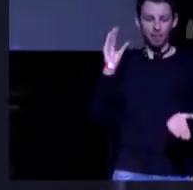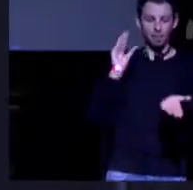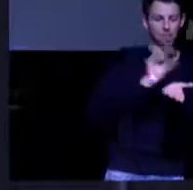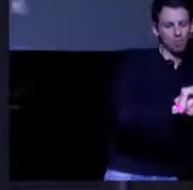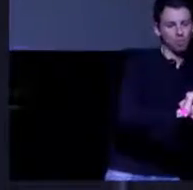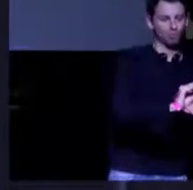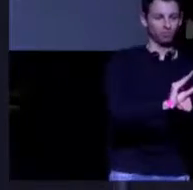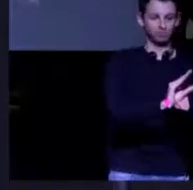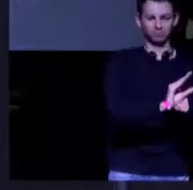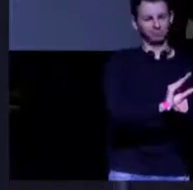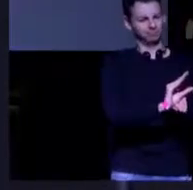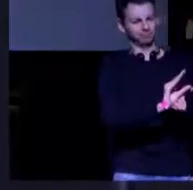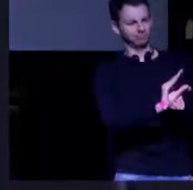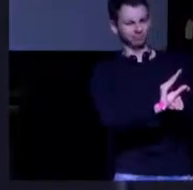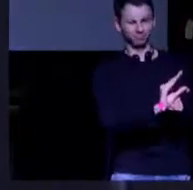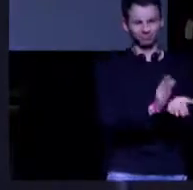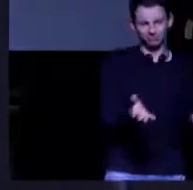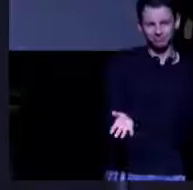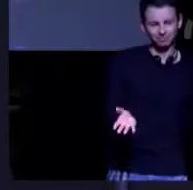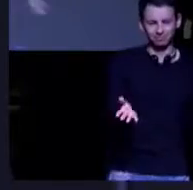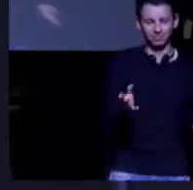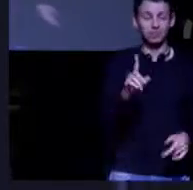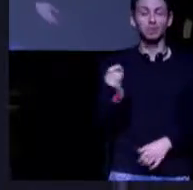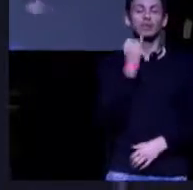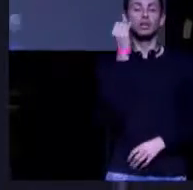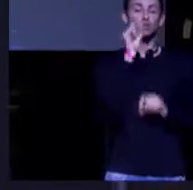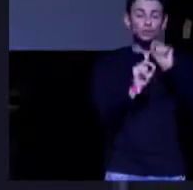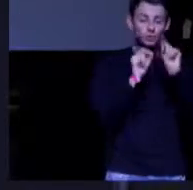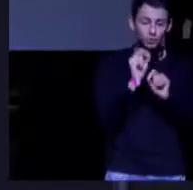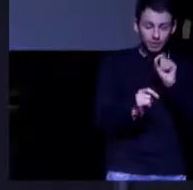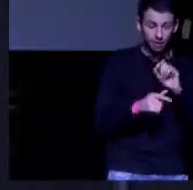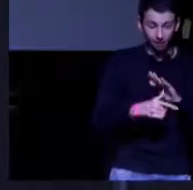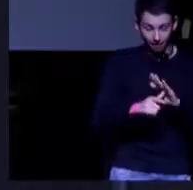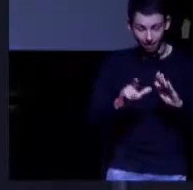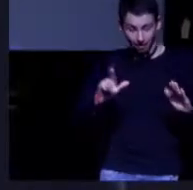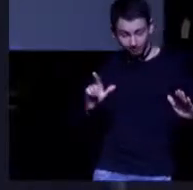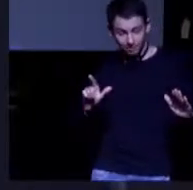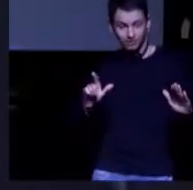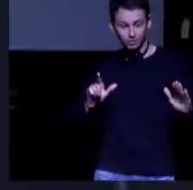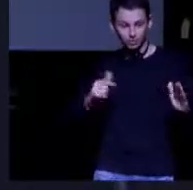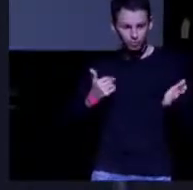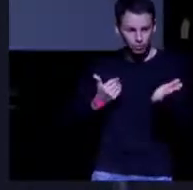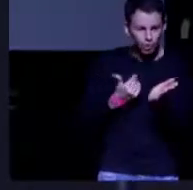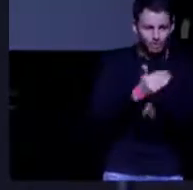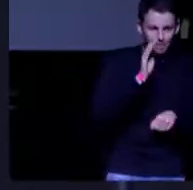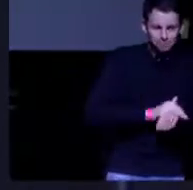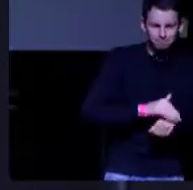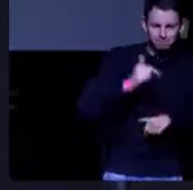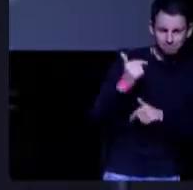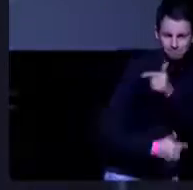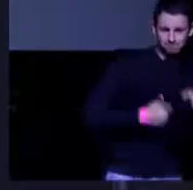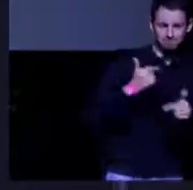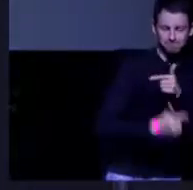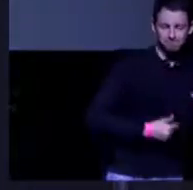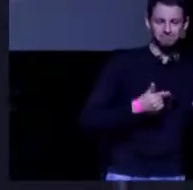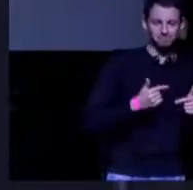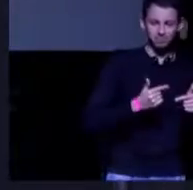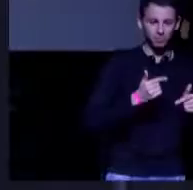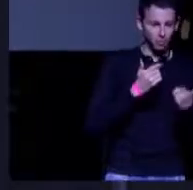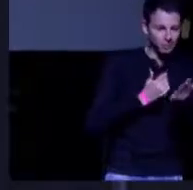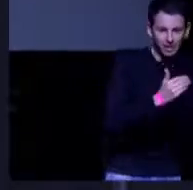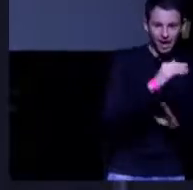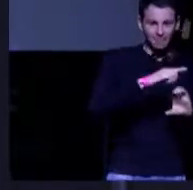incubadora nutra o que eu acho importante antes da gente já ir pra pra essa história de querer